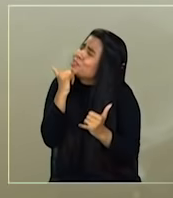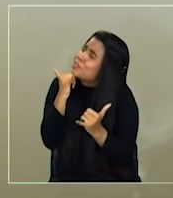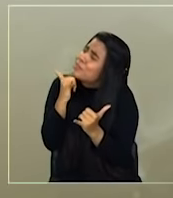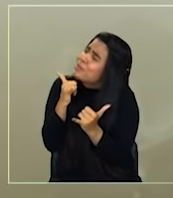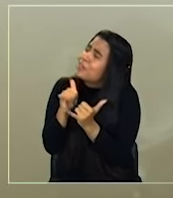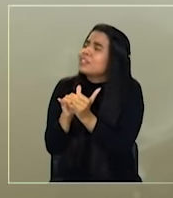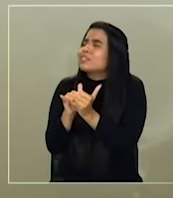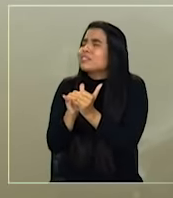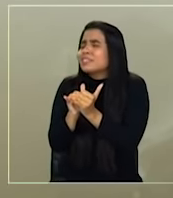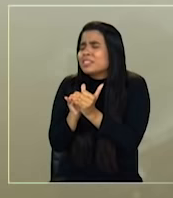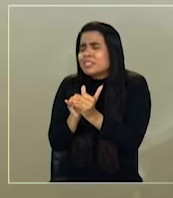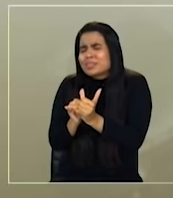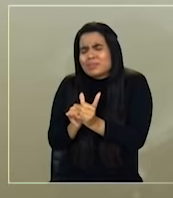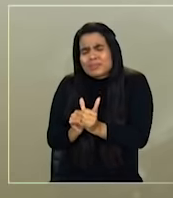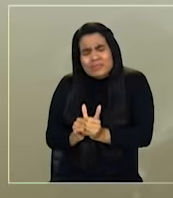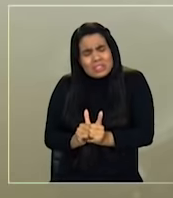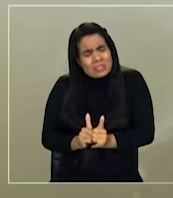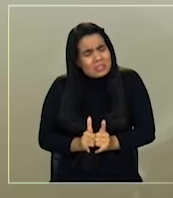perdoa.